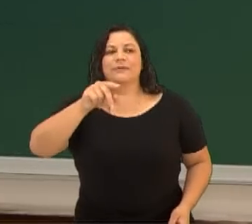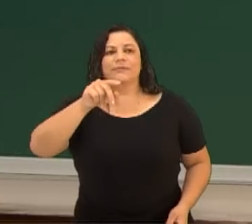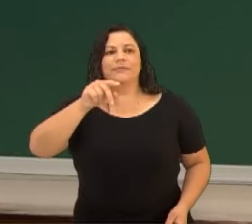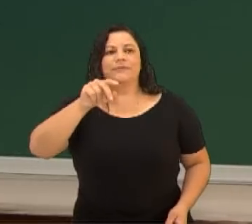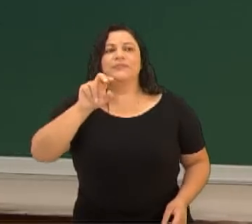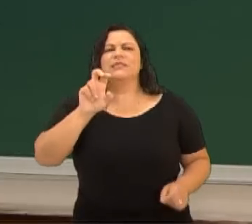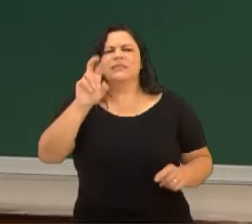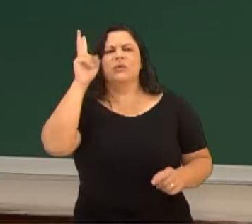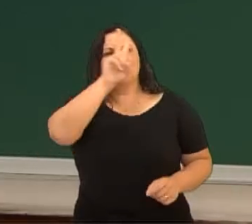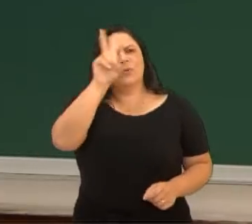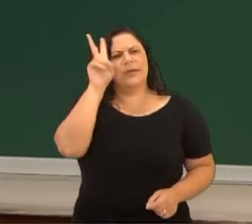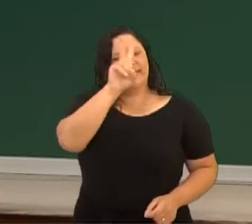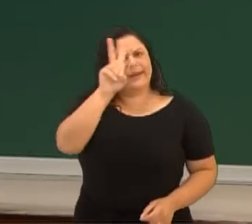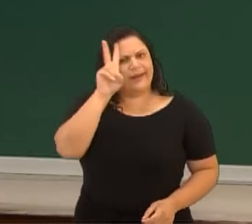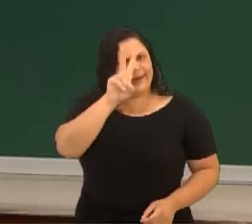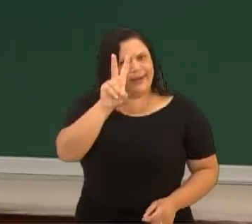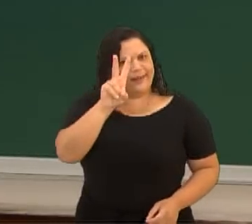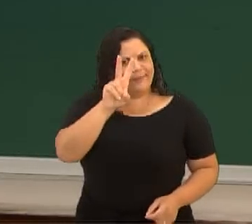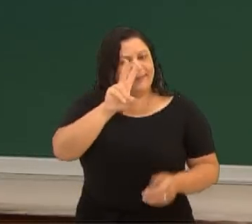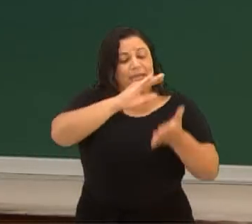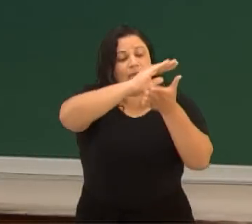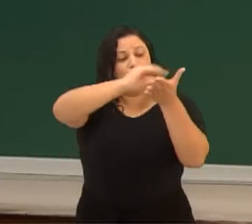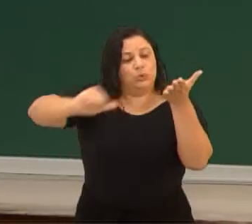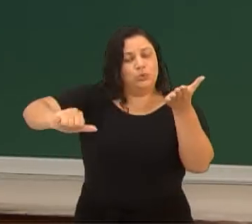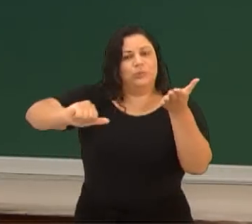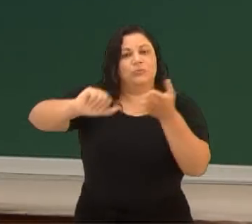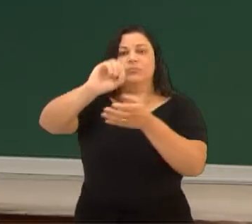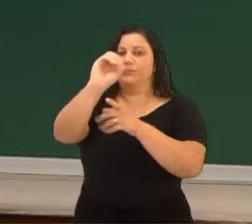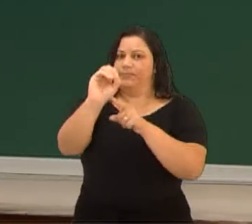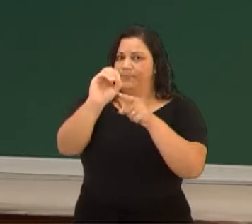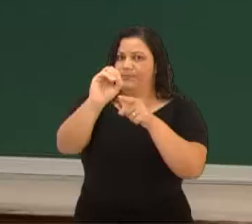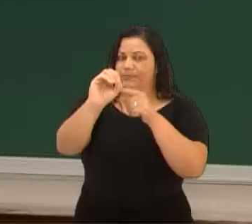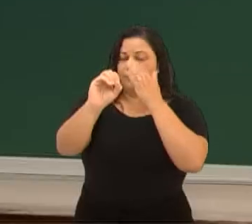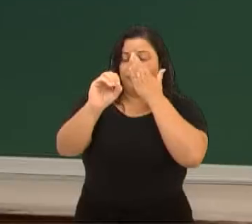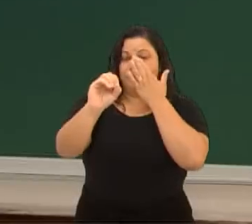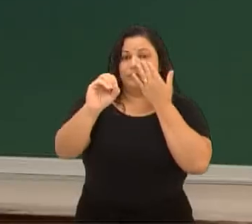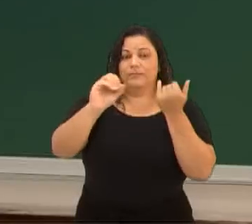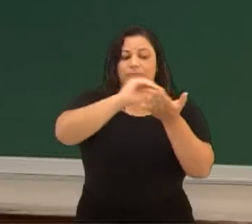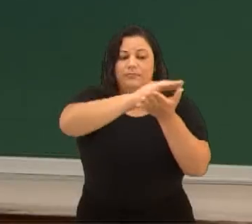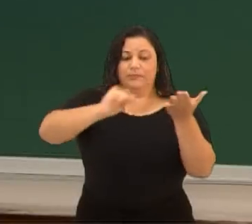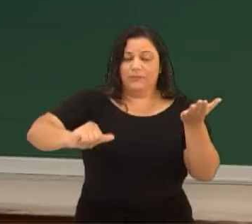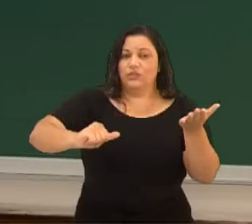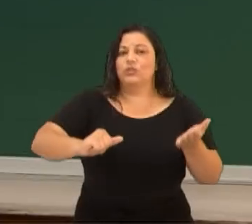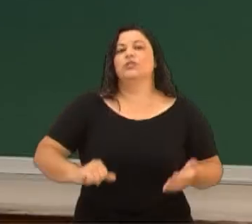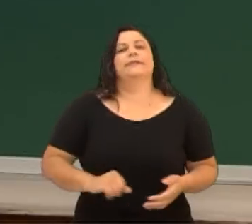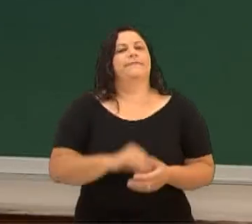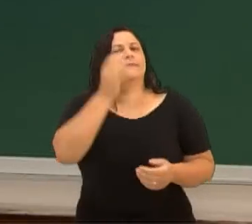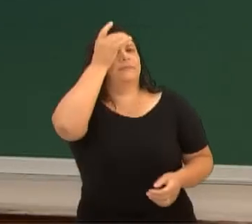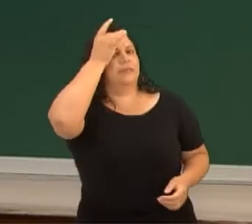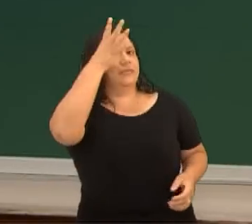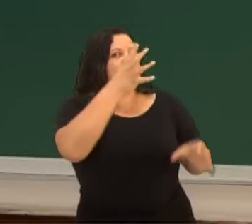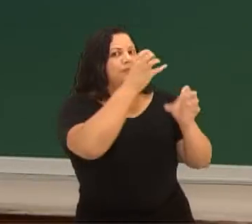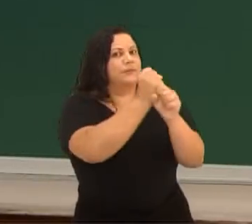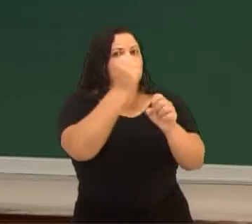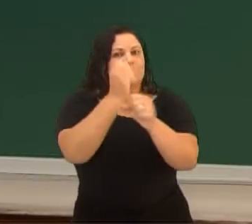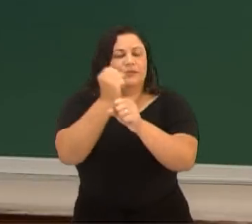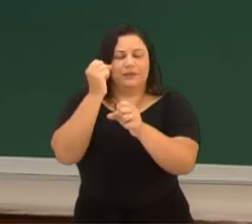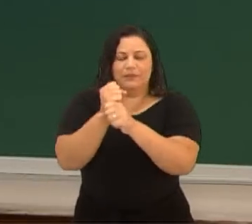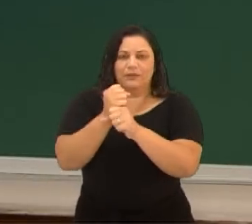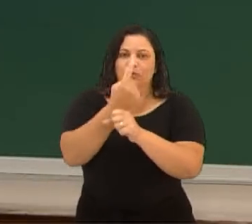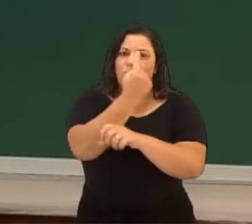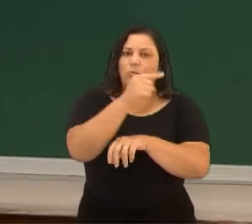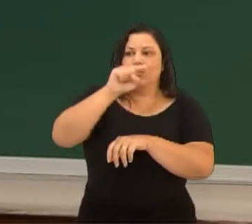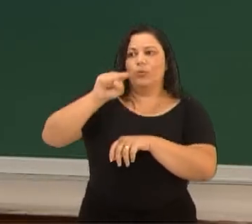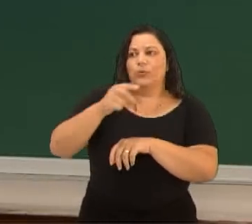1,5 metros. Lembra? Tira o 0 do final para ficar mais fácil a conta. Por isso que a prof está falando assim, 1,5 e